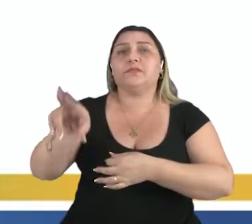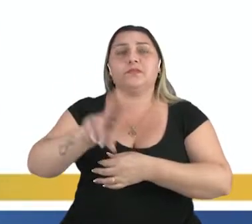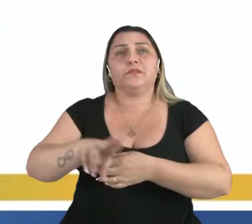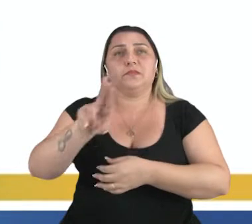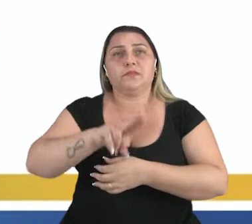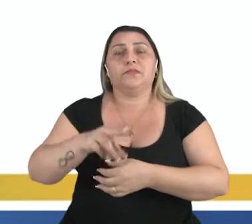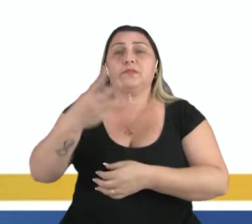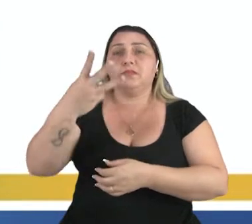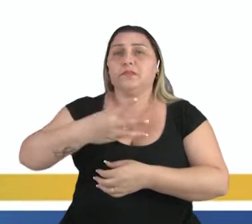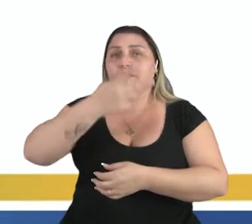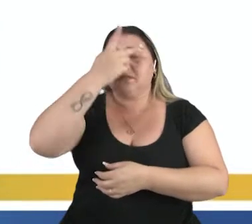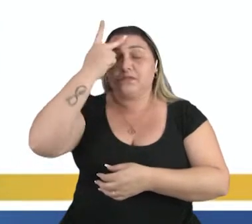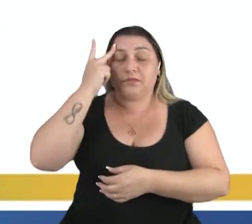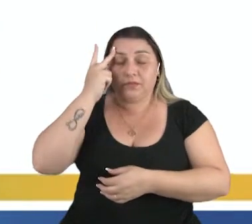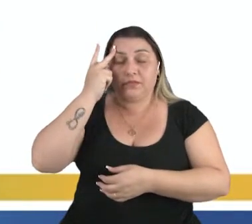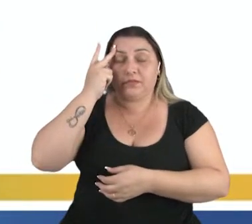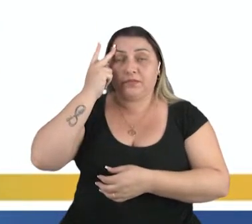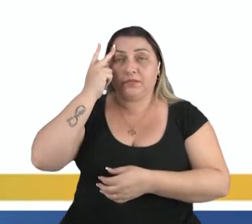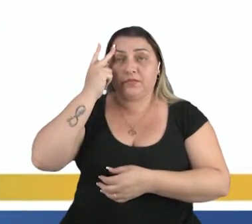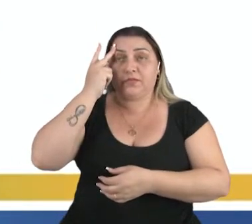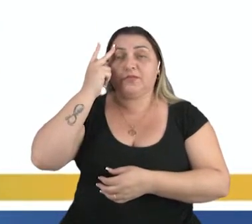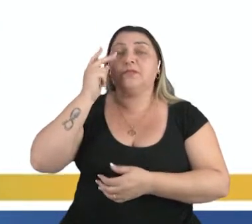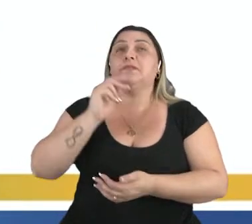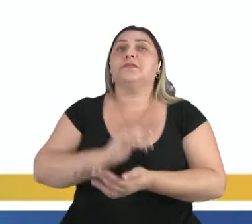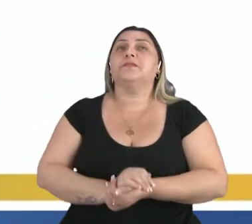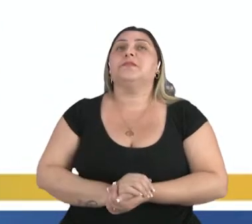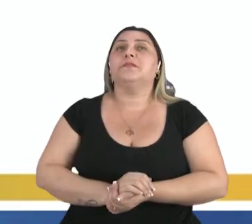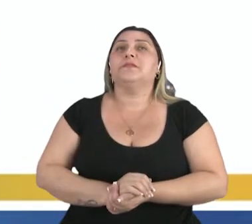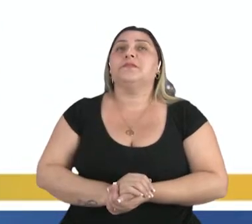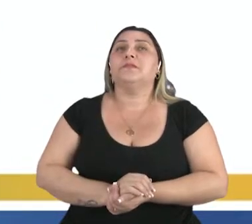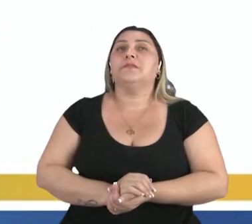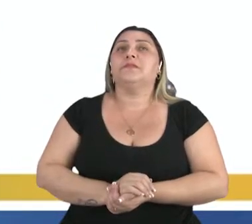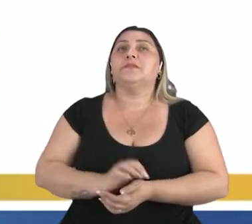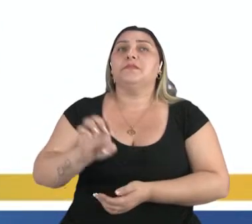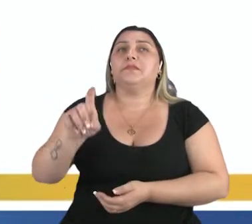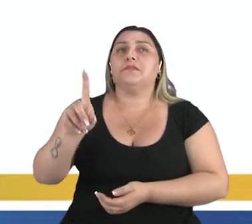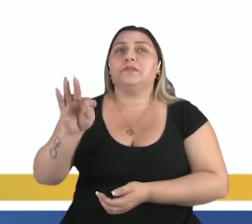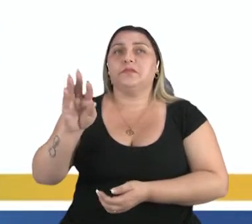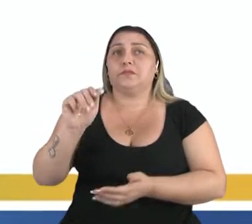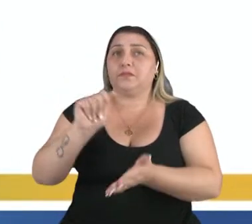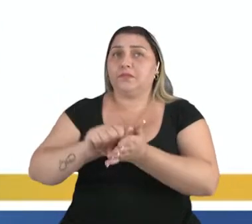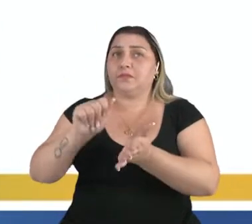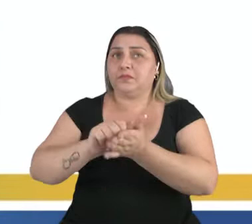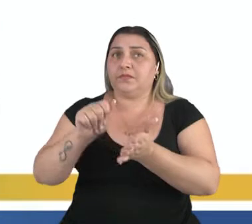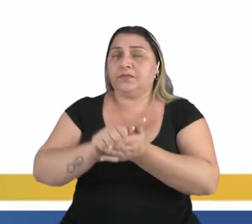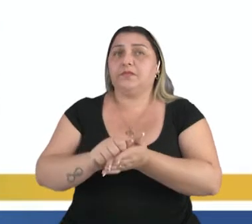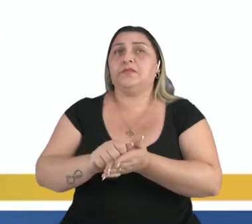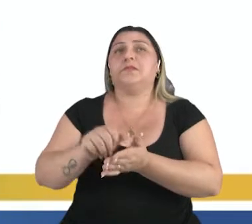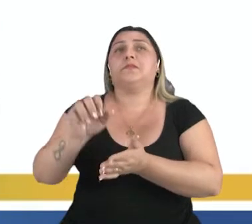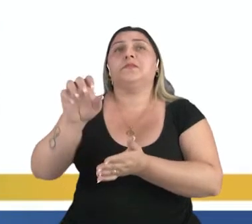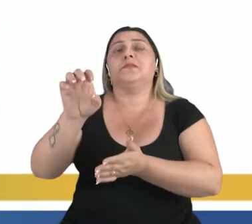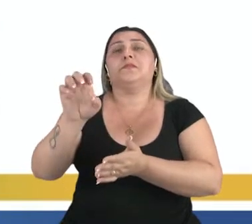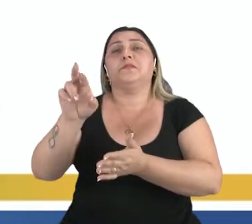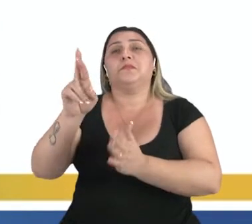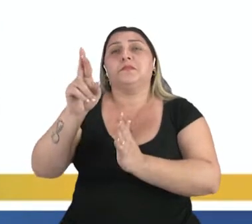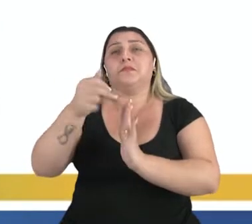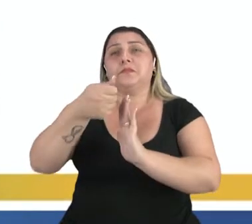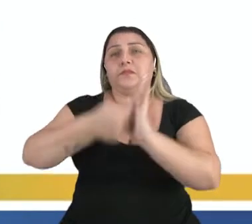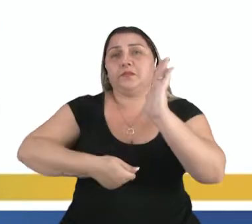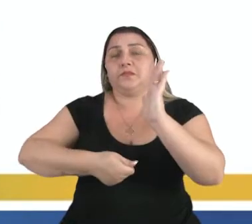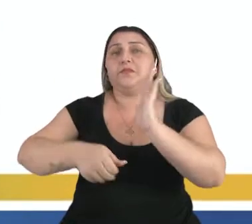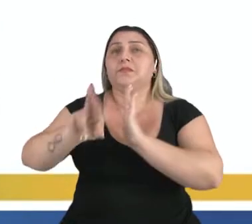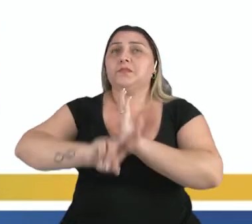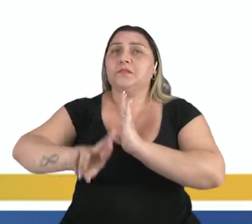utilizar a terceira pessoa ao invés da primeira. No entanto, há editoriais assinados por redatores em que